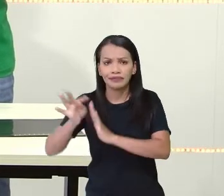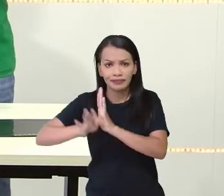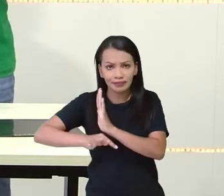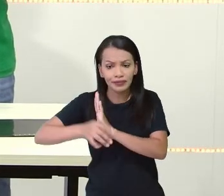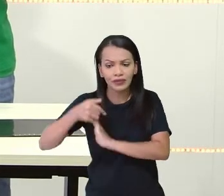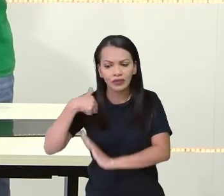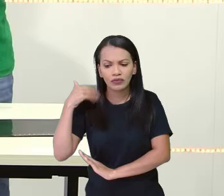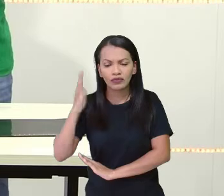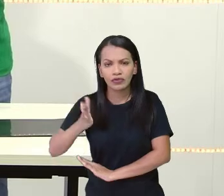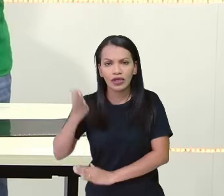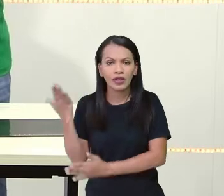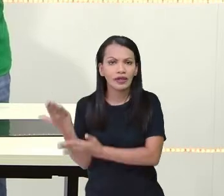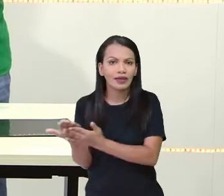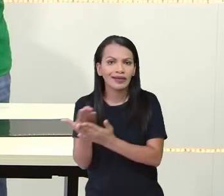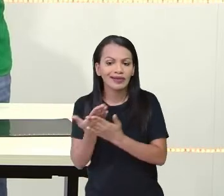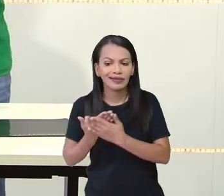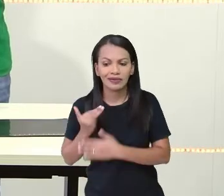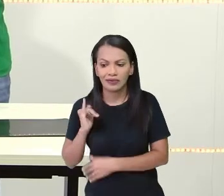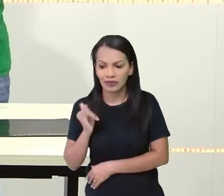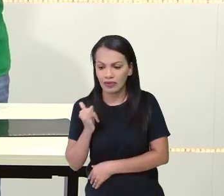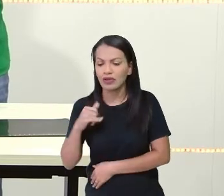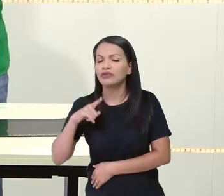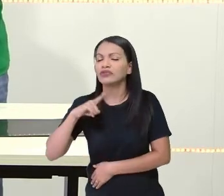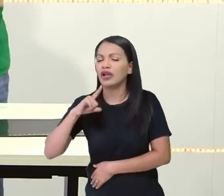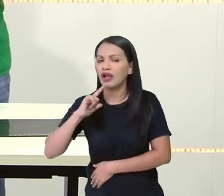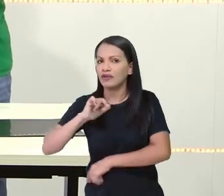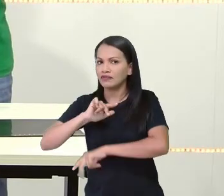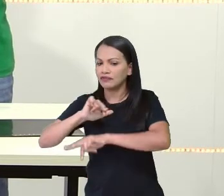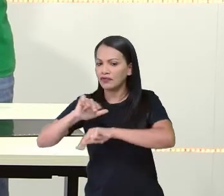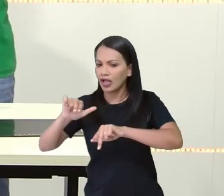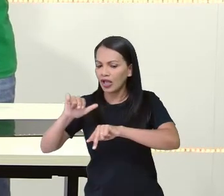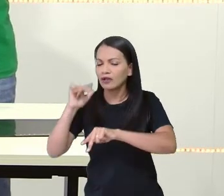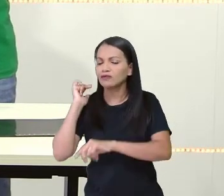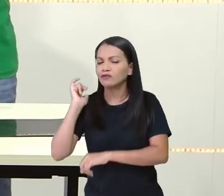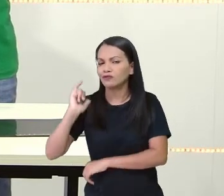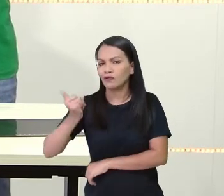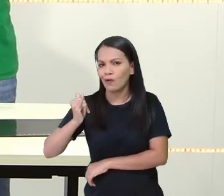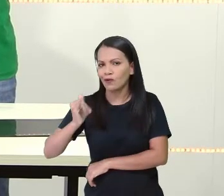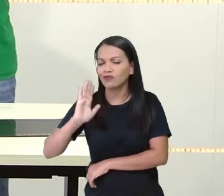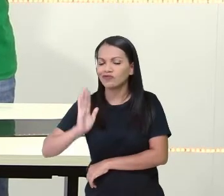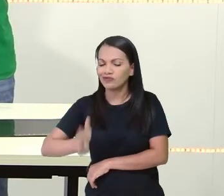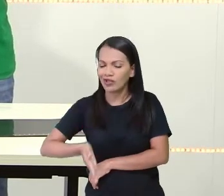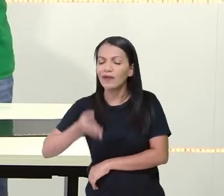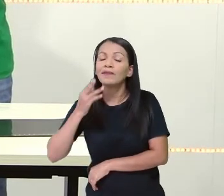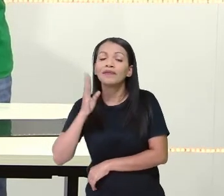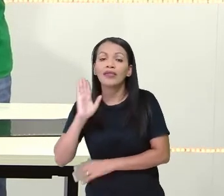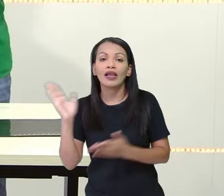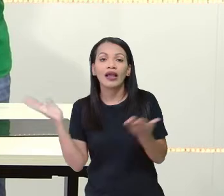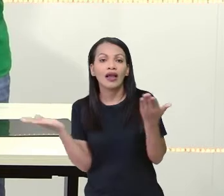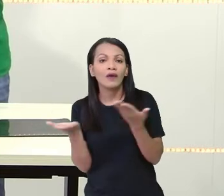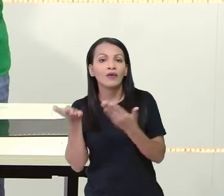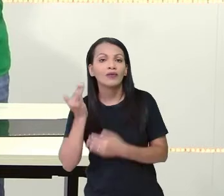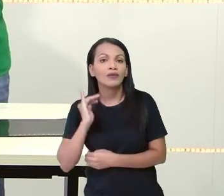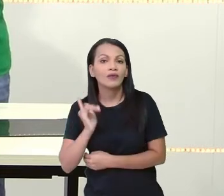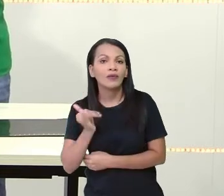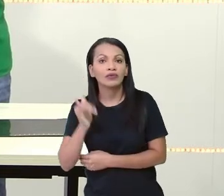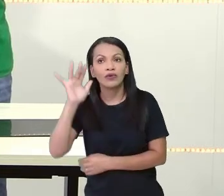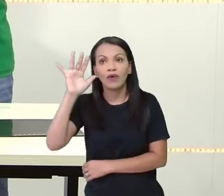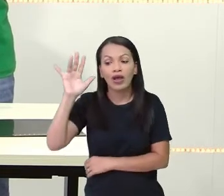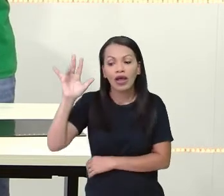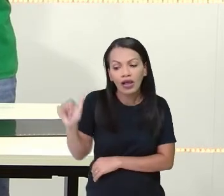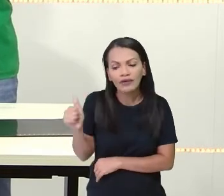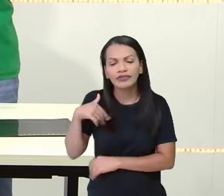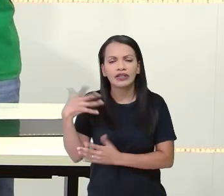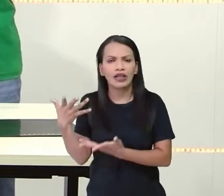estudando, não é? Que a gente já verificou vários contos, não é? E agora o conto africano vai trazer